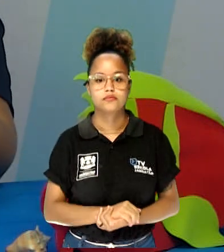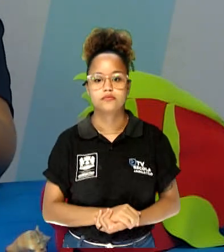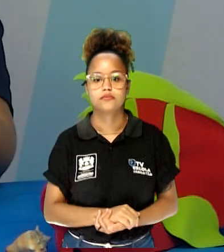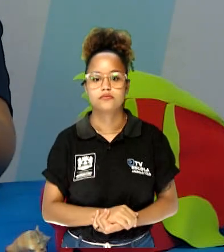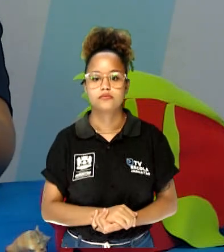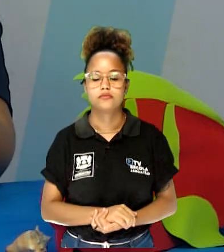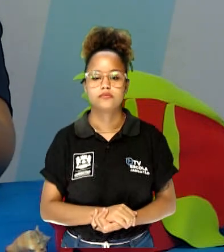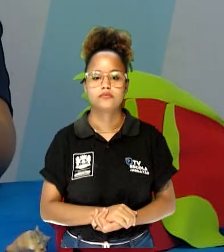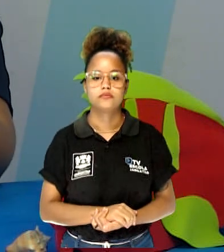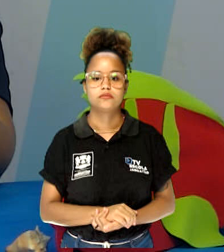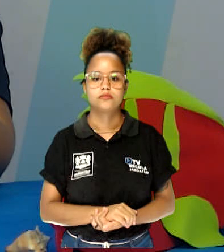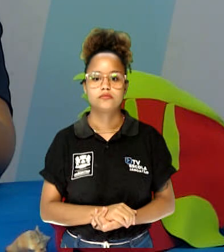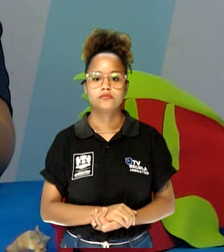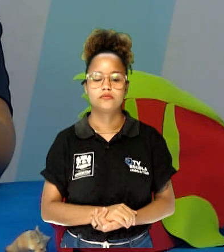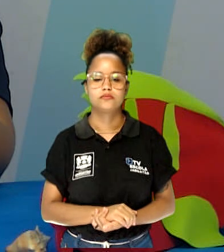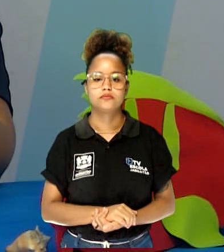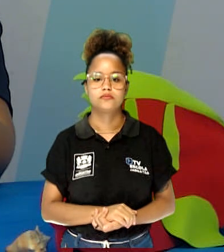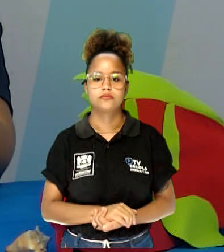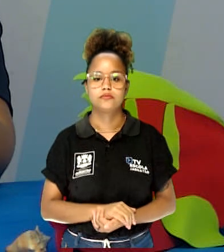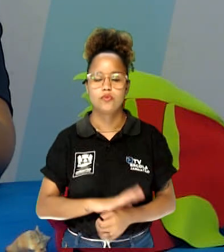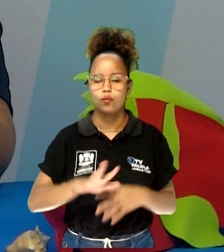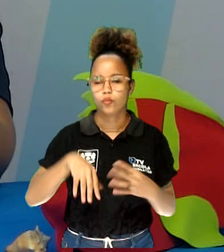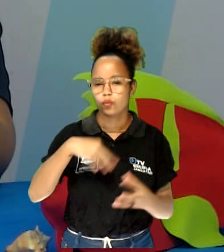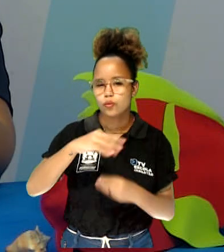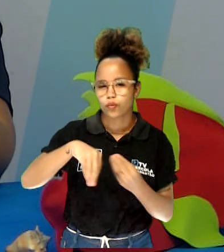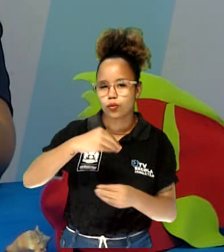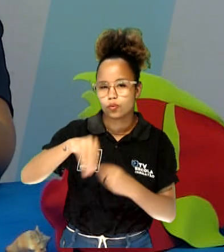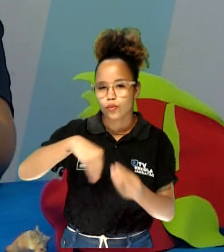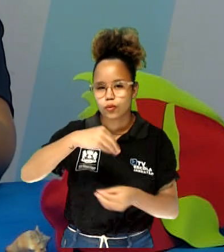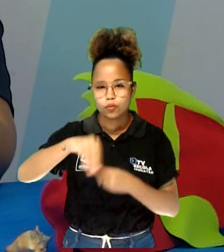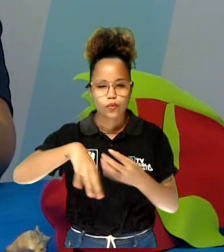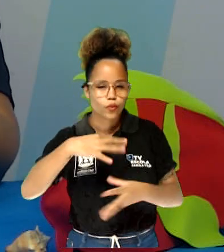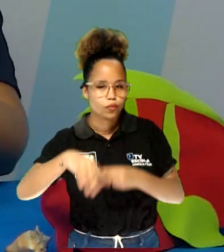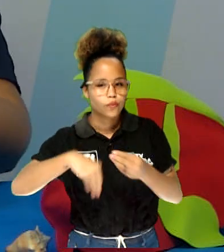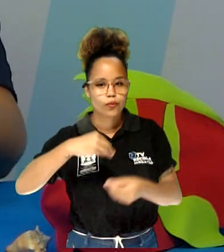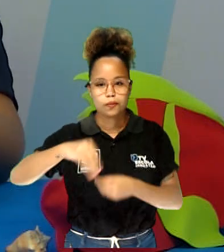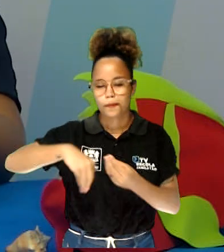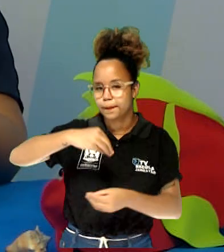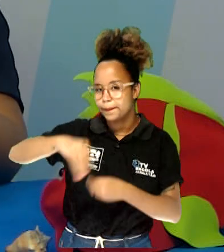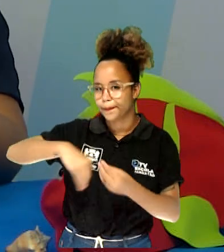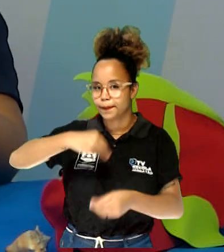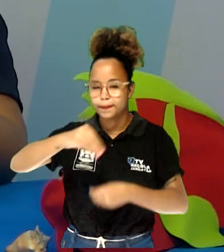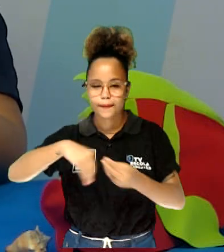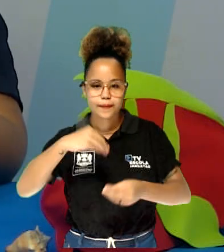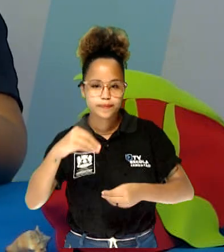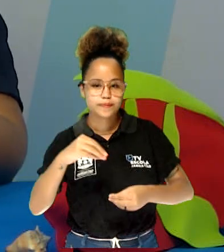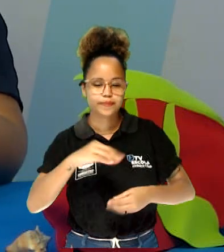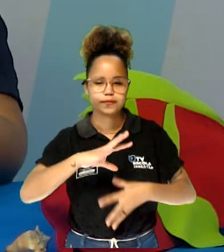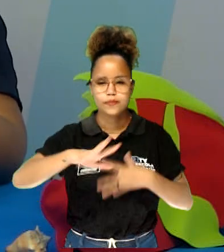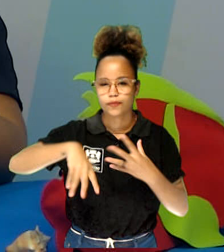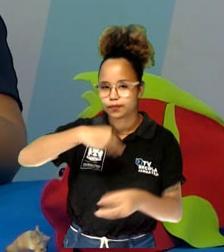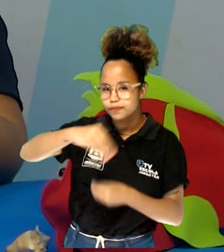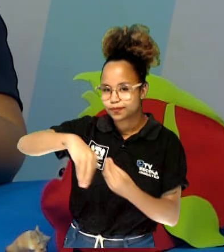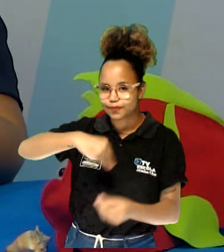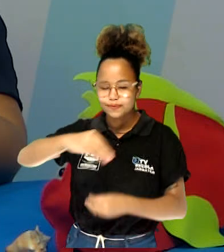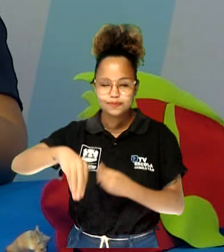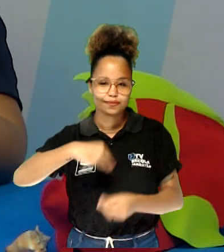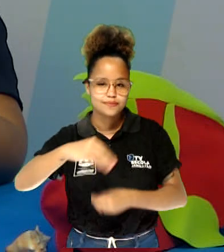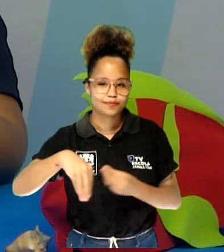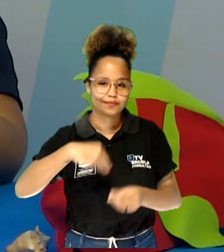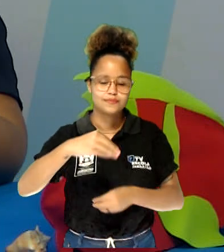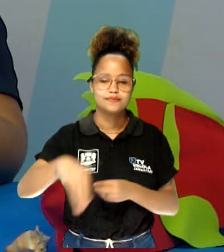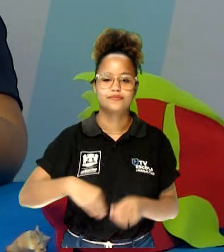Misturar aqui, ó. Mistura, mistura, mistura. Mistura, mistura, mistura. Mistura, mistura,